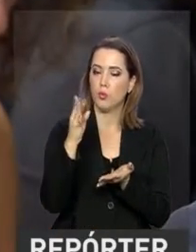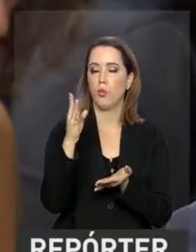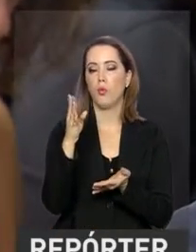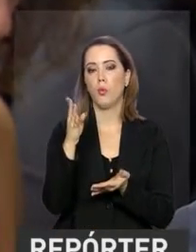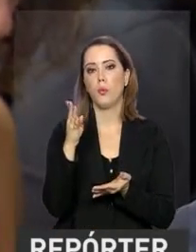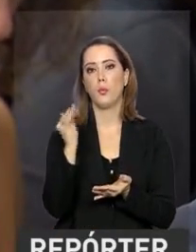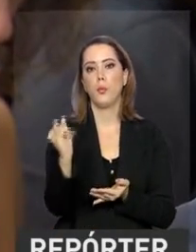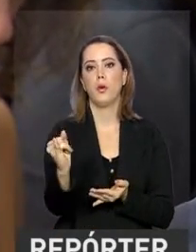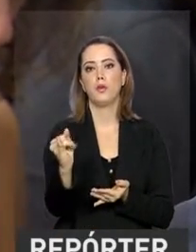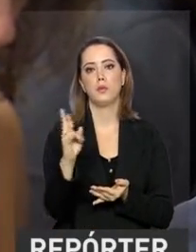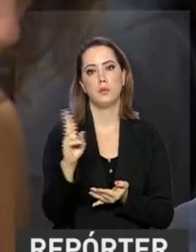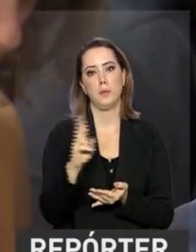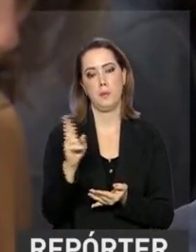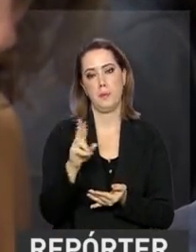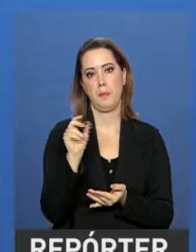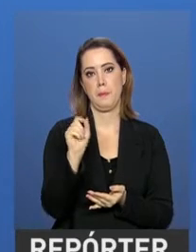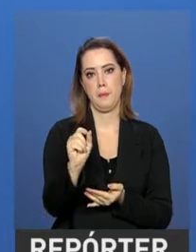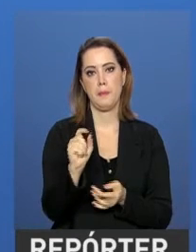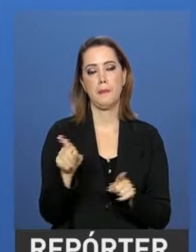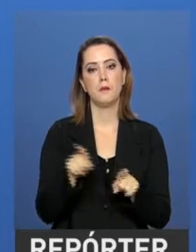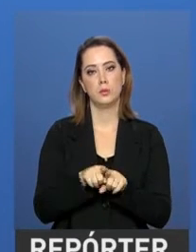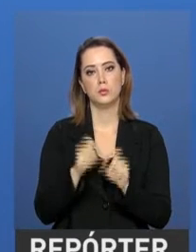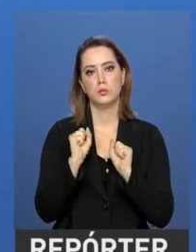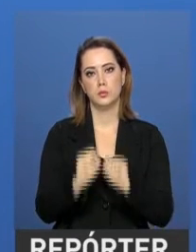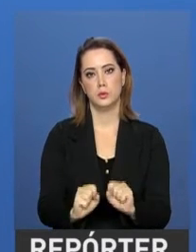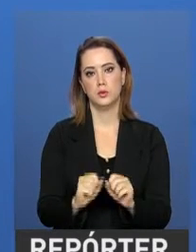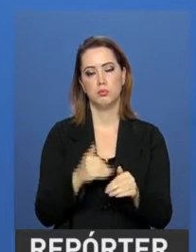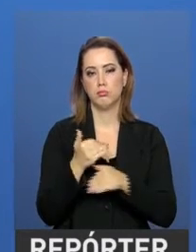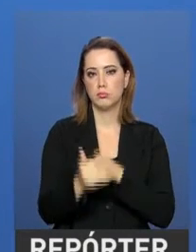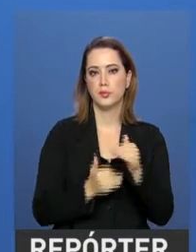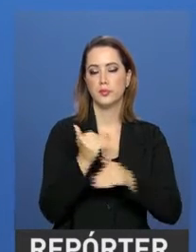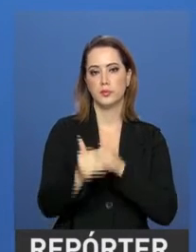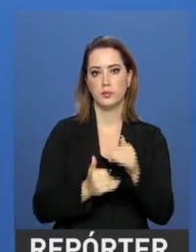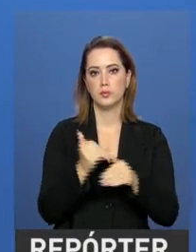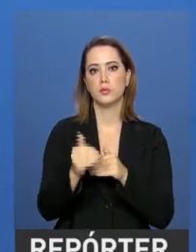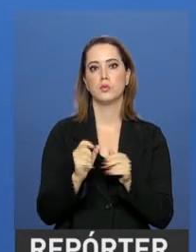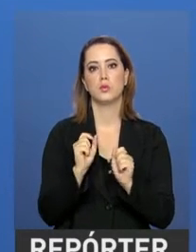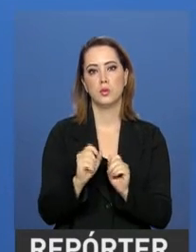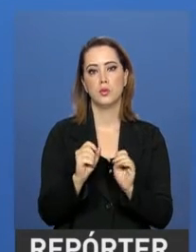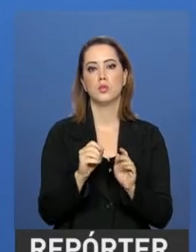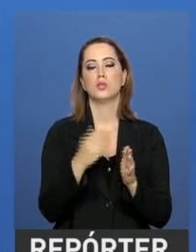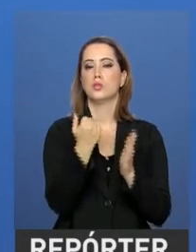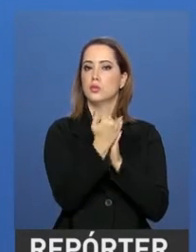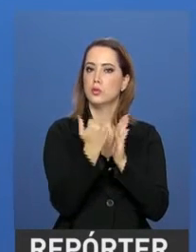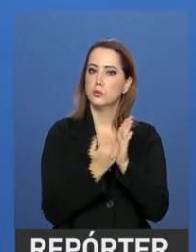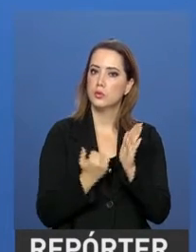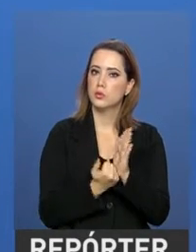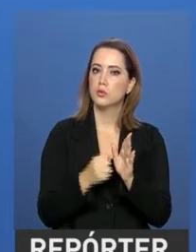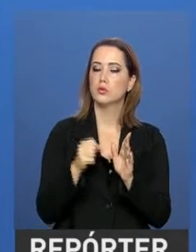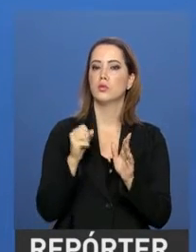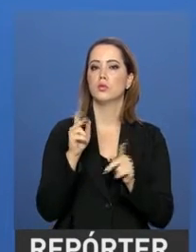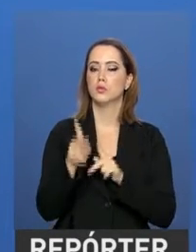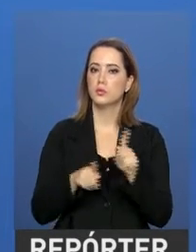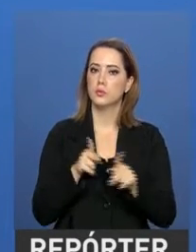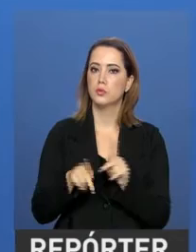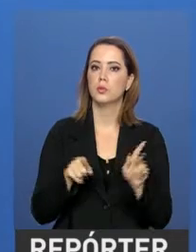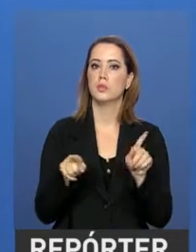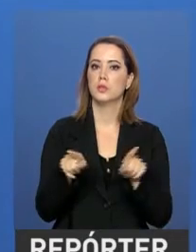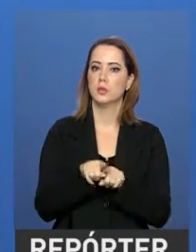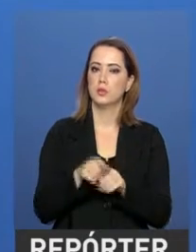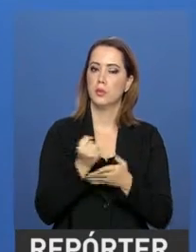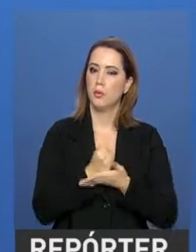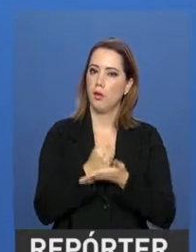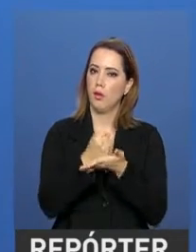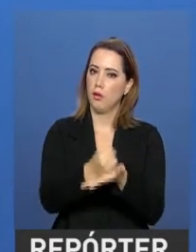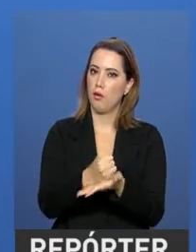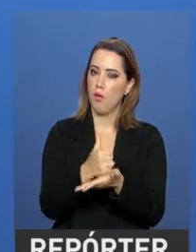700 milhões de reais o que permitiu a continuidade das políticas públicas inclusive a oferta